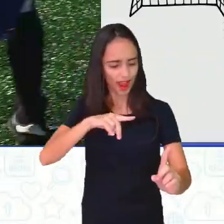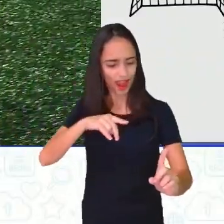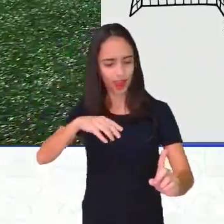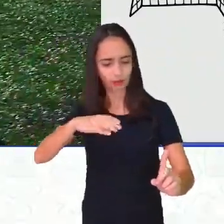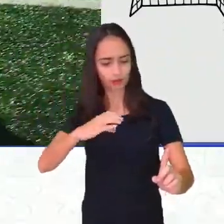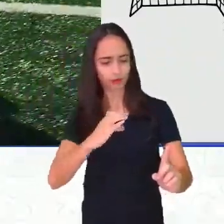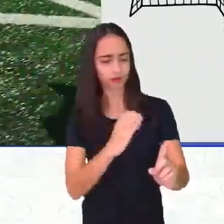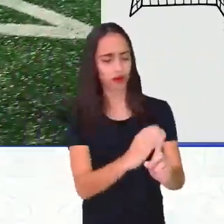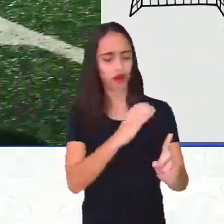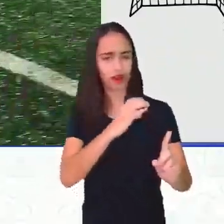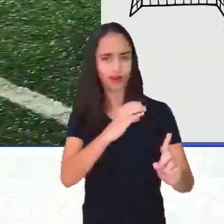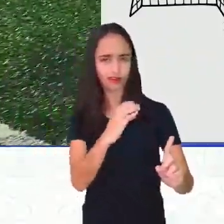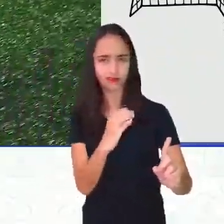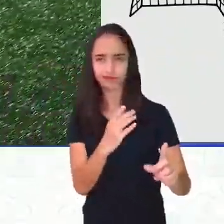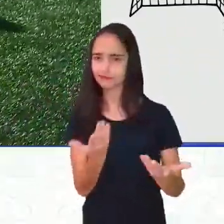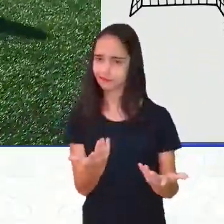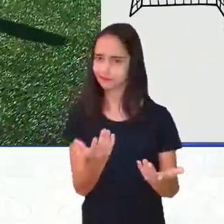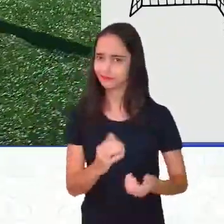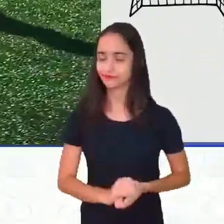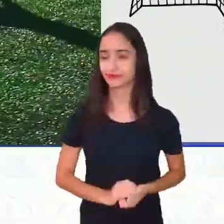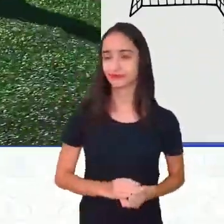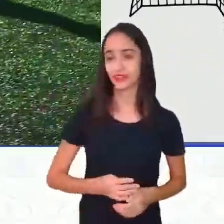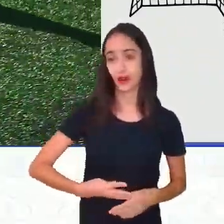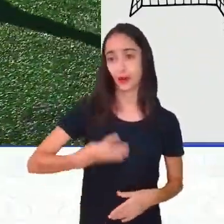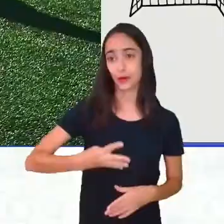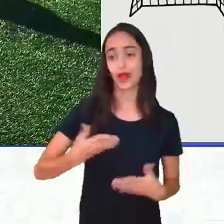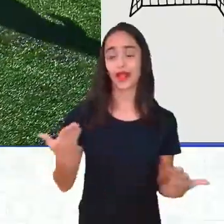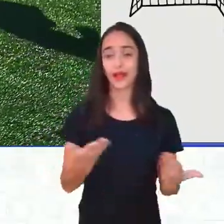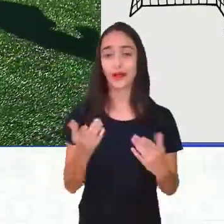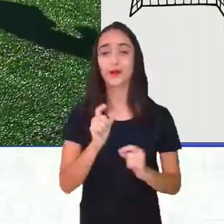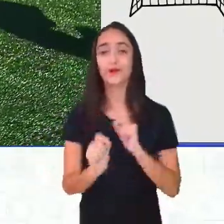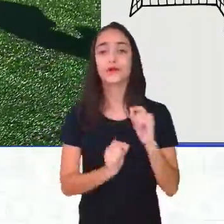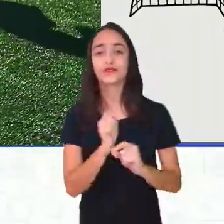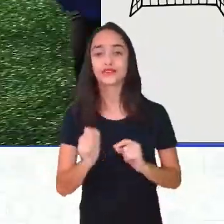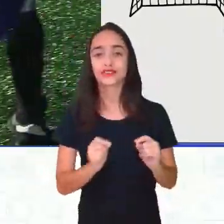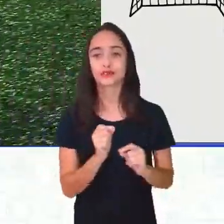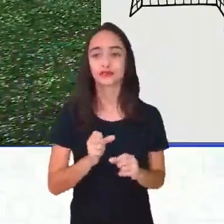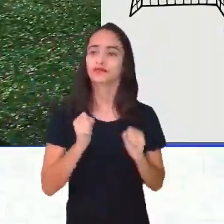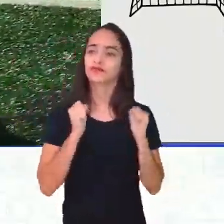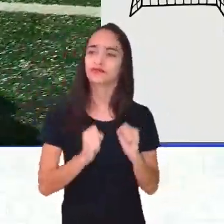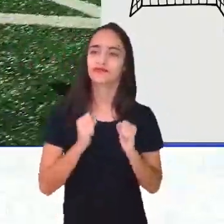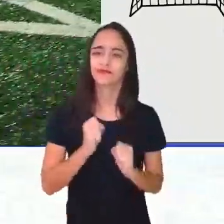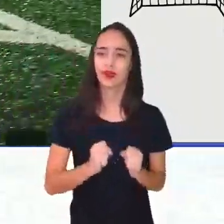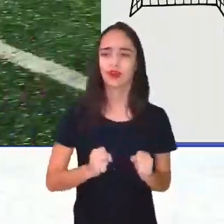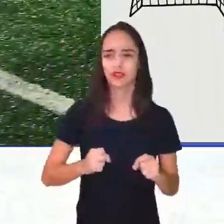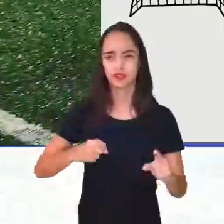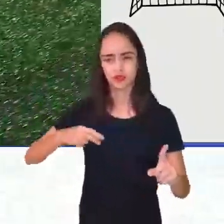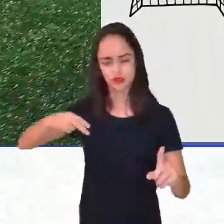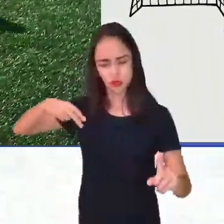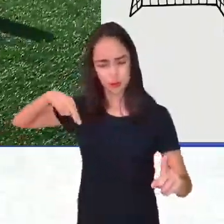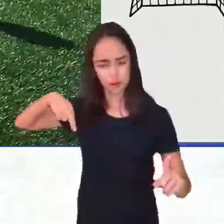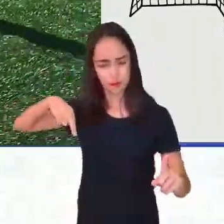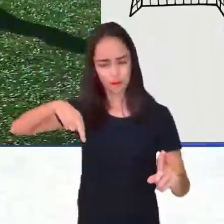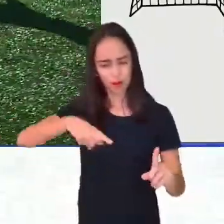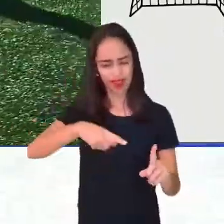para terminar, a quarta possibilidade é chutar para fora. Eita!